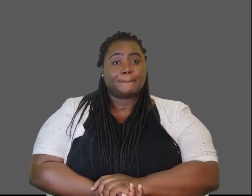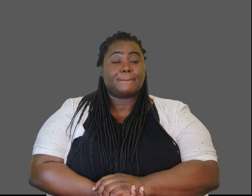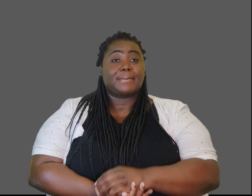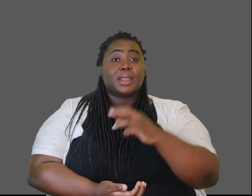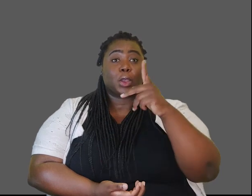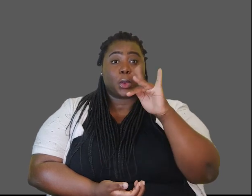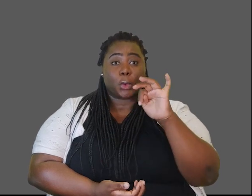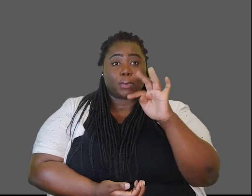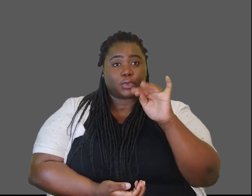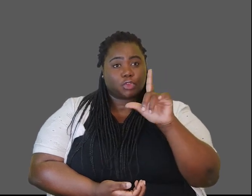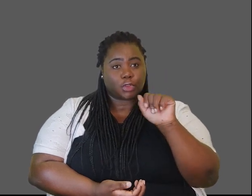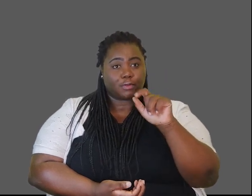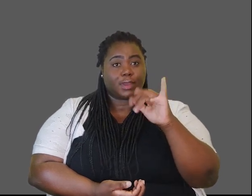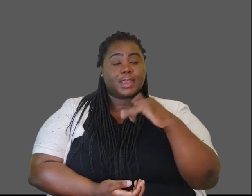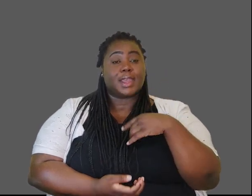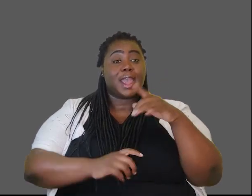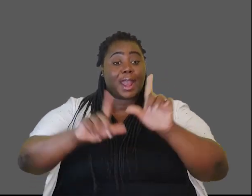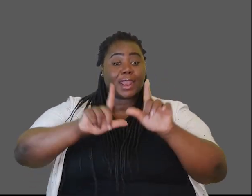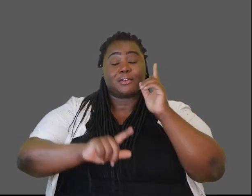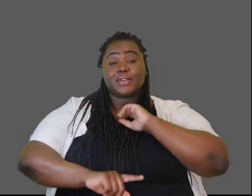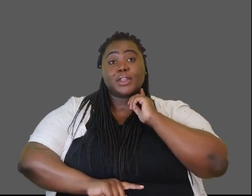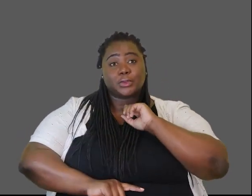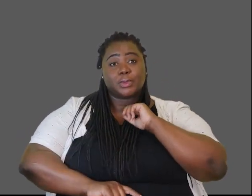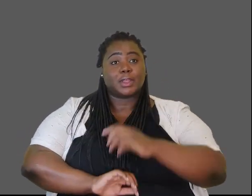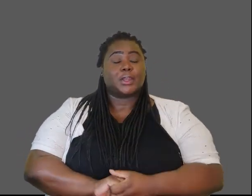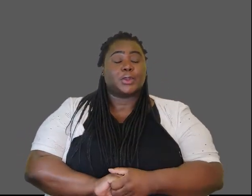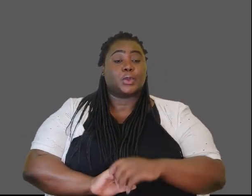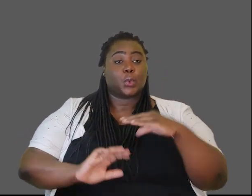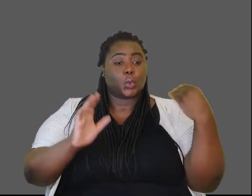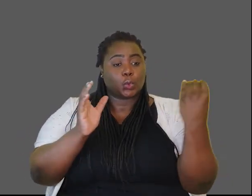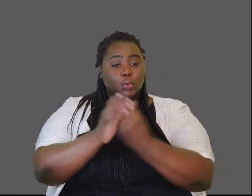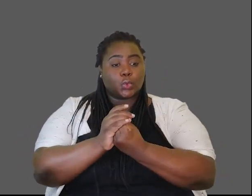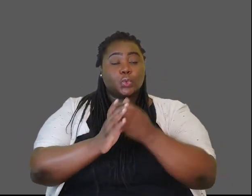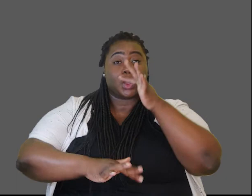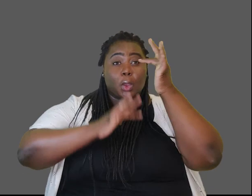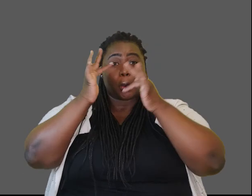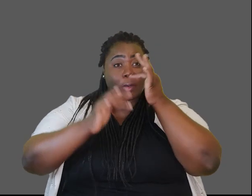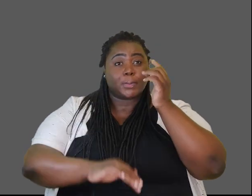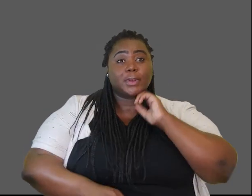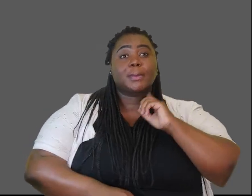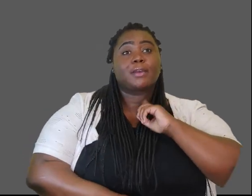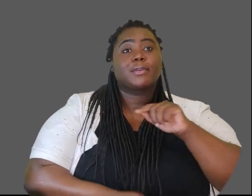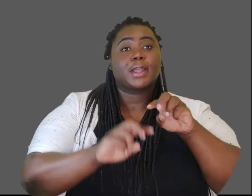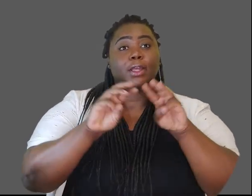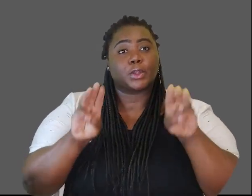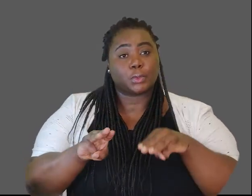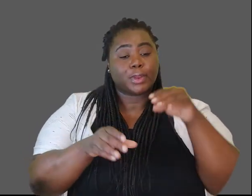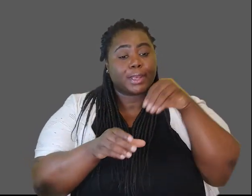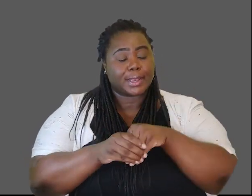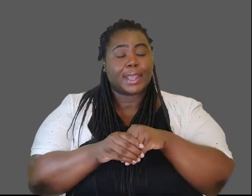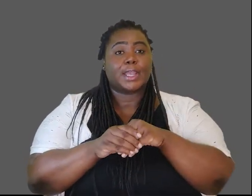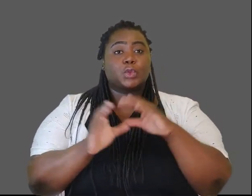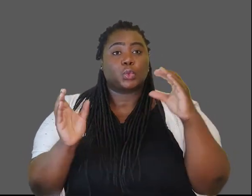O podcast TV Itacolomi, a emissora dos mineiros, integra o Primavera dos Museus dentro da programação